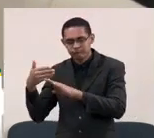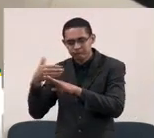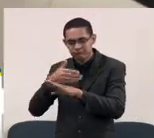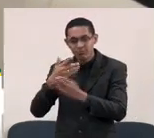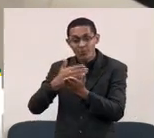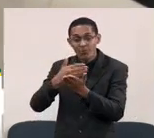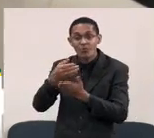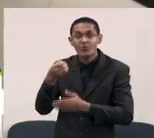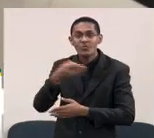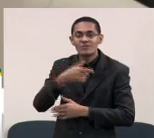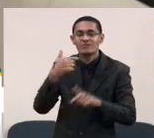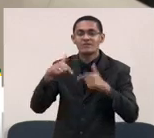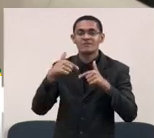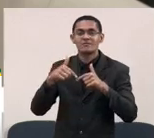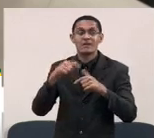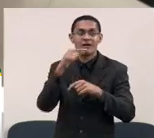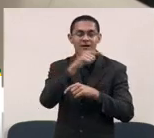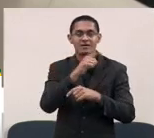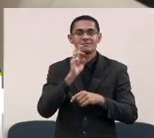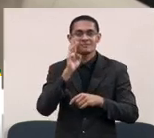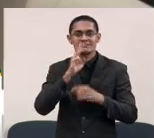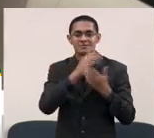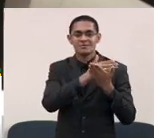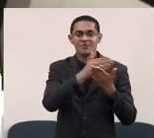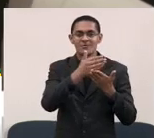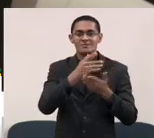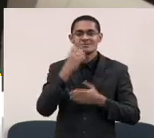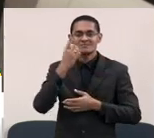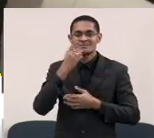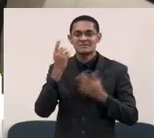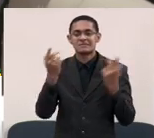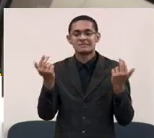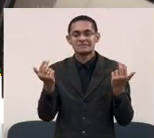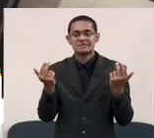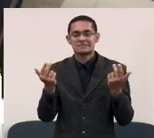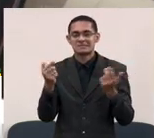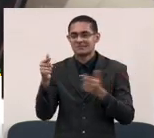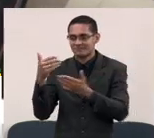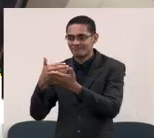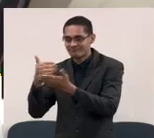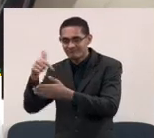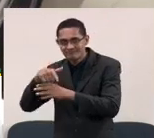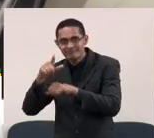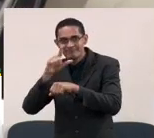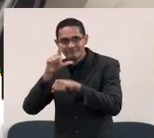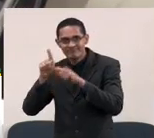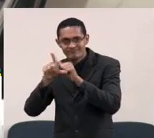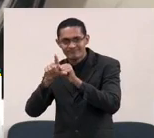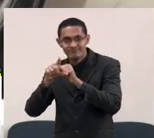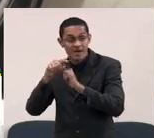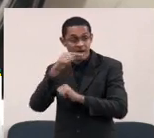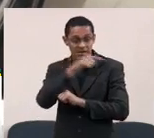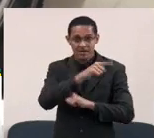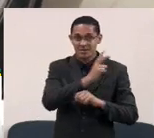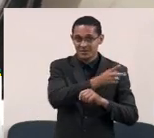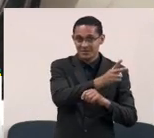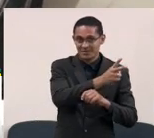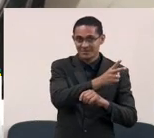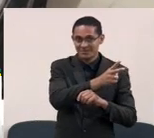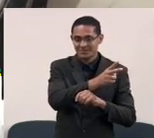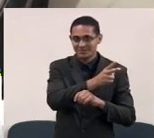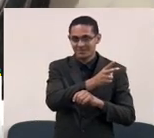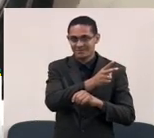aqui, e Valdez tinha começado como deputado, e Valdez saiu dessa casa e você continuou nesses